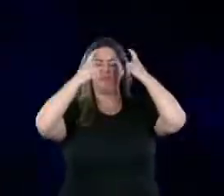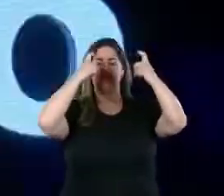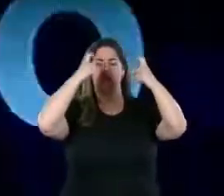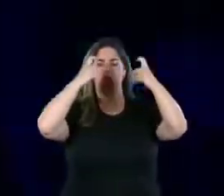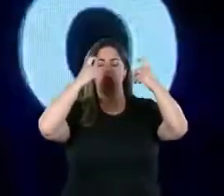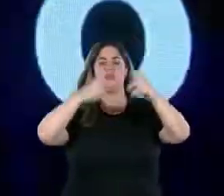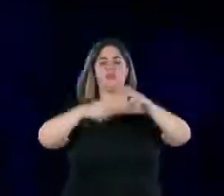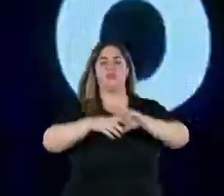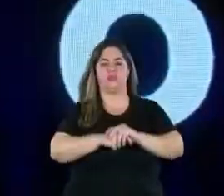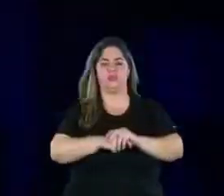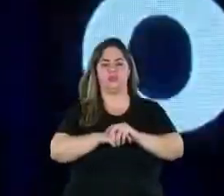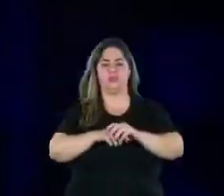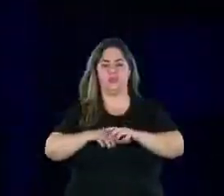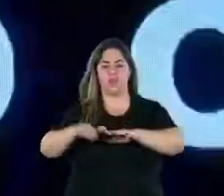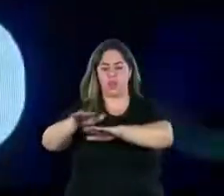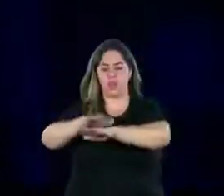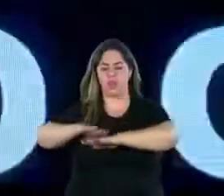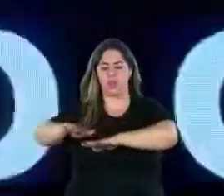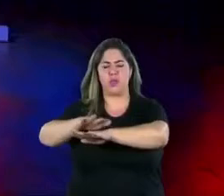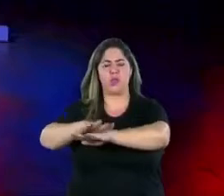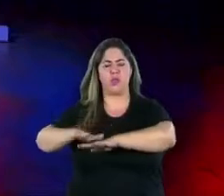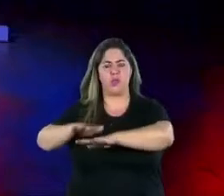E nesse espaço